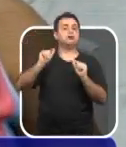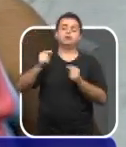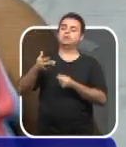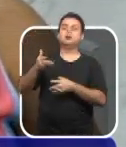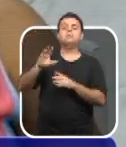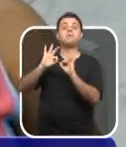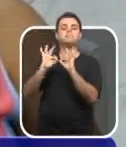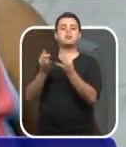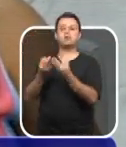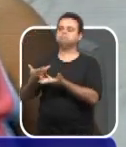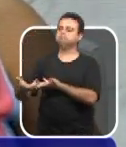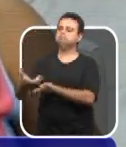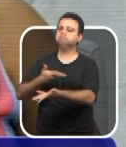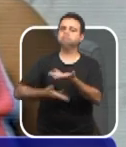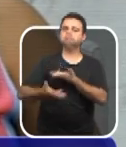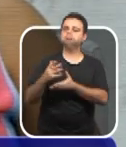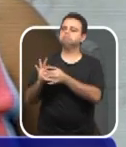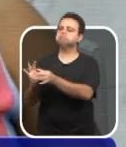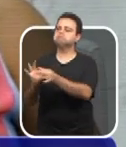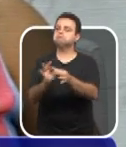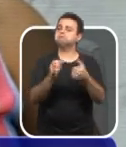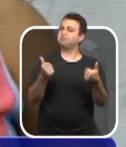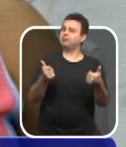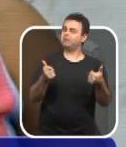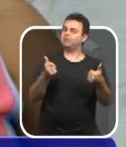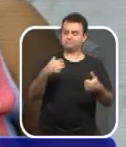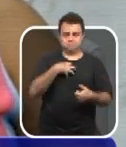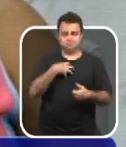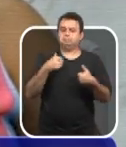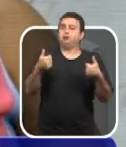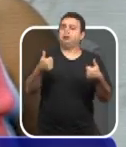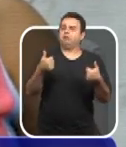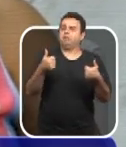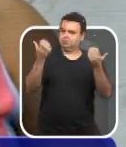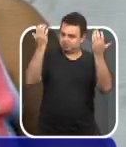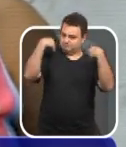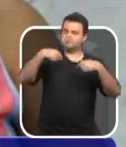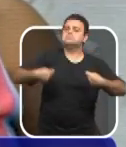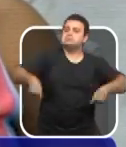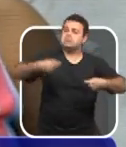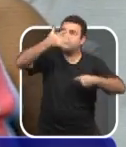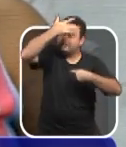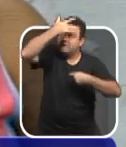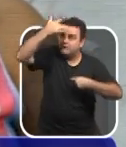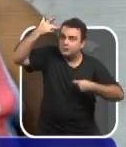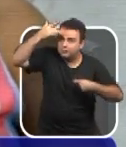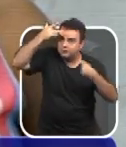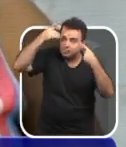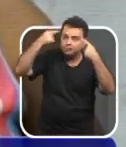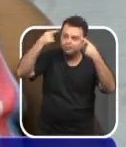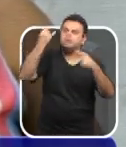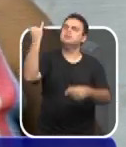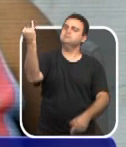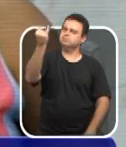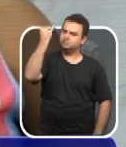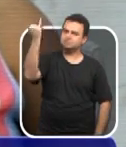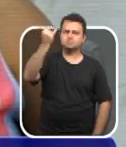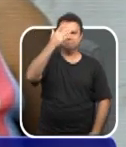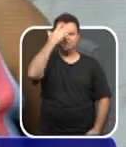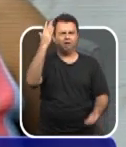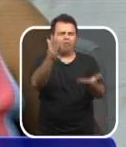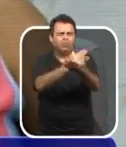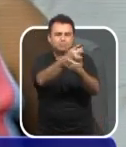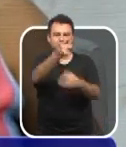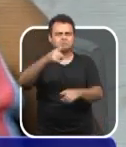família. Sim. Não é? A gente tem que estar bem, né? A saúde mental ficou muito evidente, tanto isso a gente viu tantas